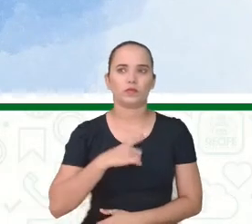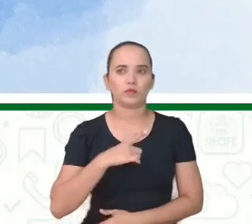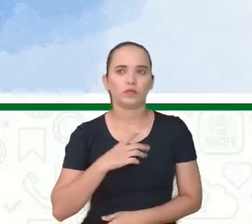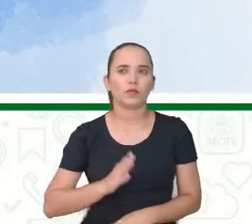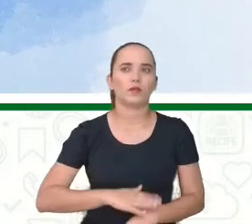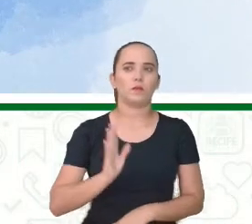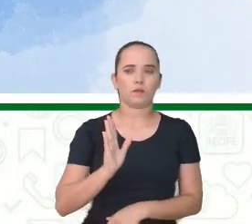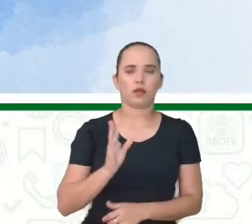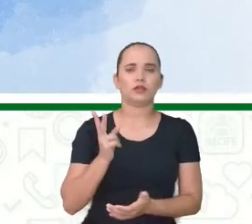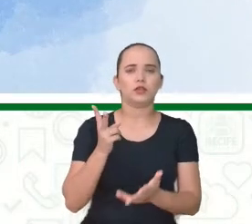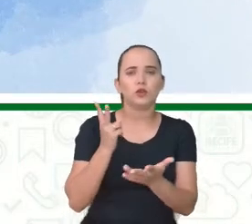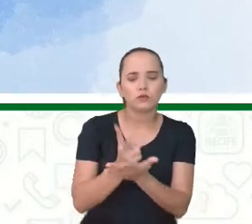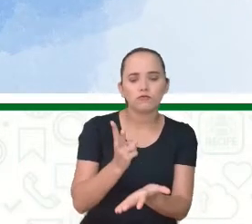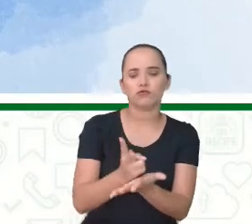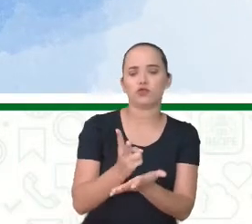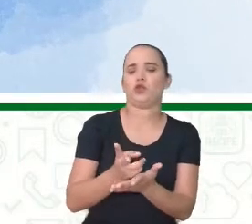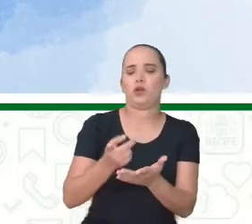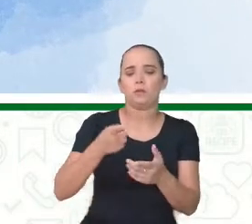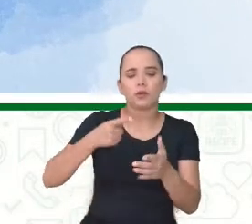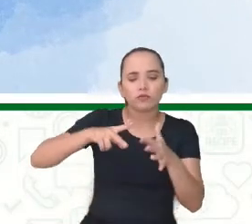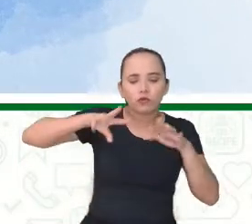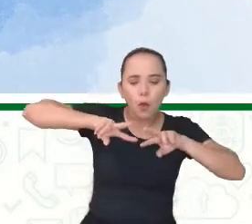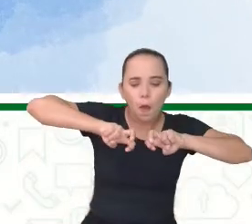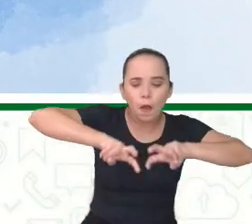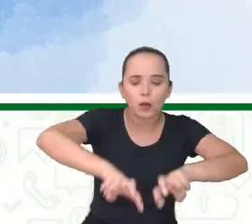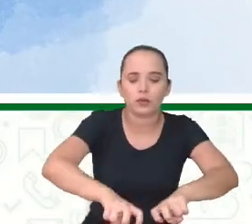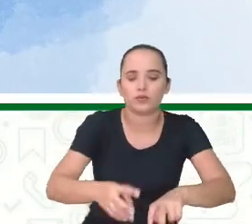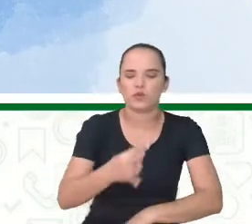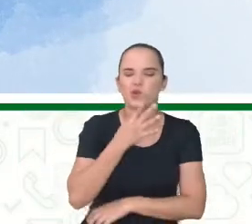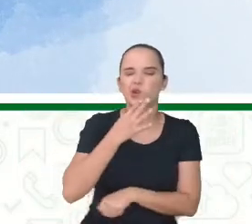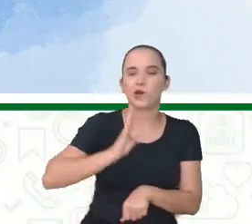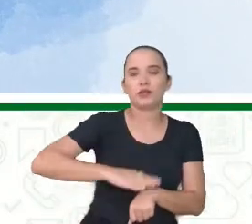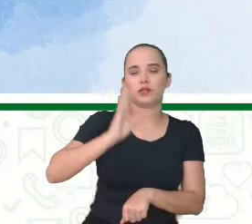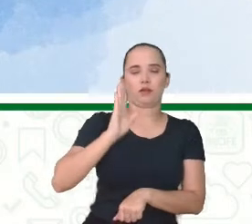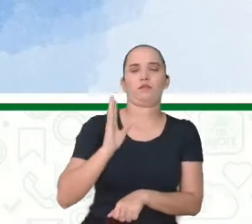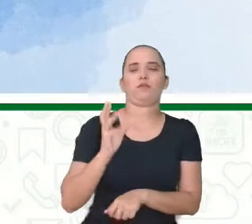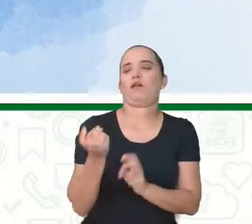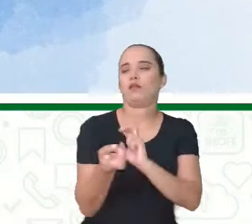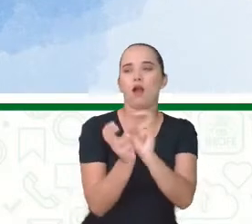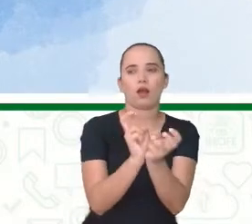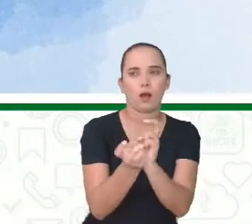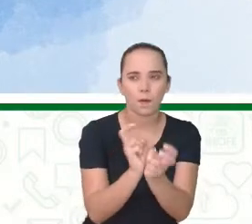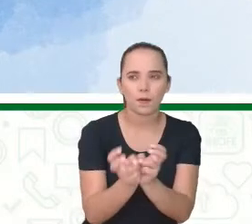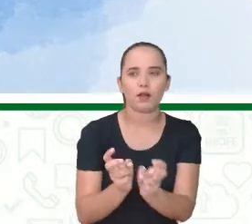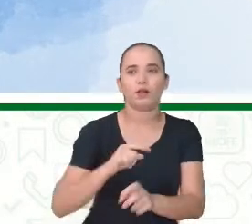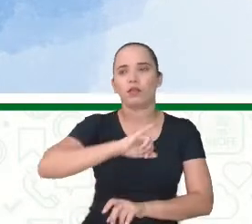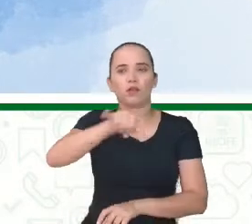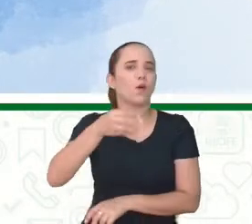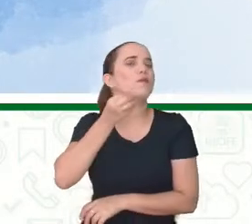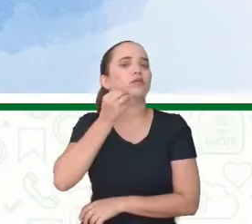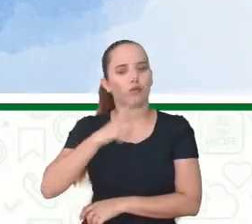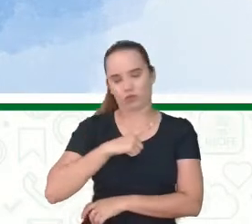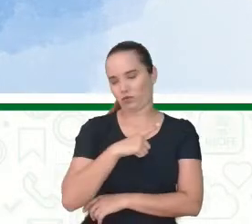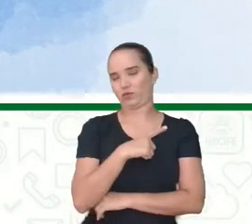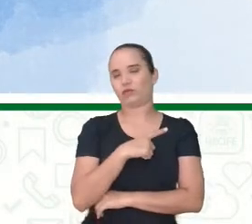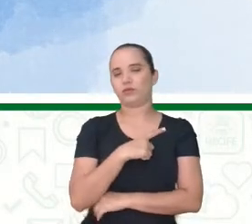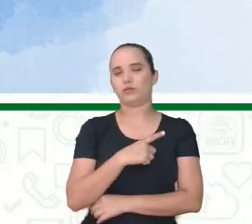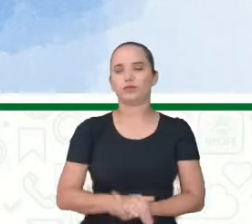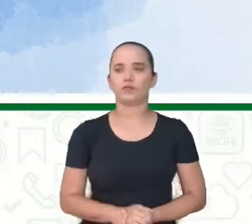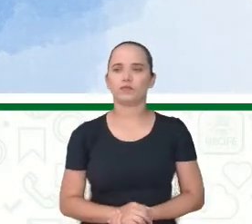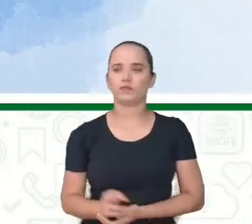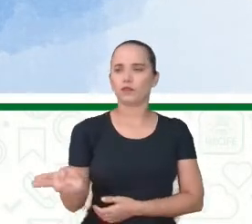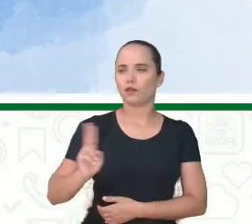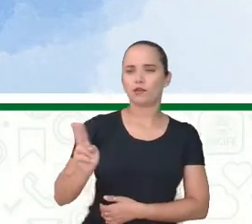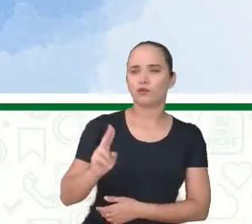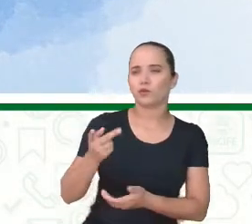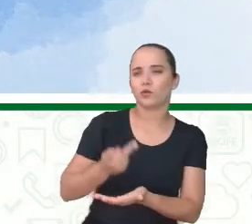E sempre busquei conhecer mais dela o máximo possível que eu tive as oportunidades. E o nome Tanque,